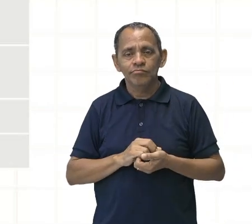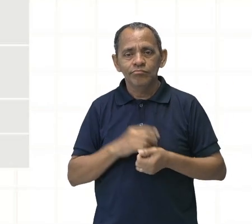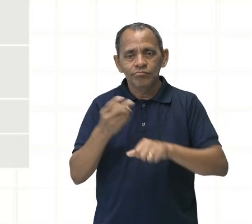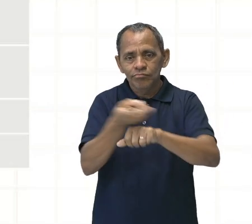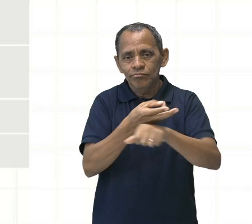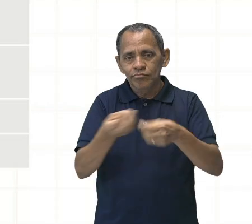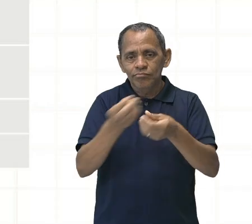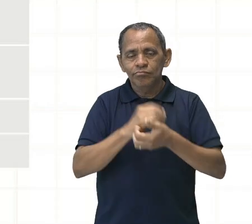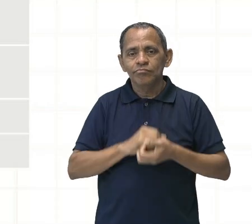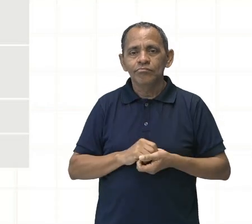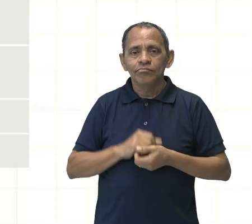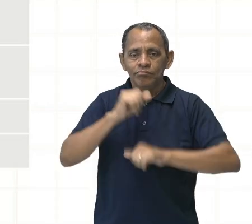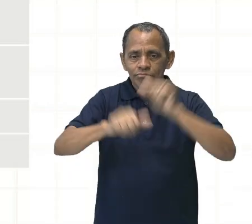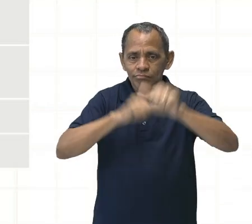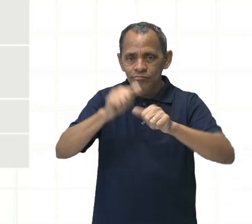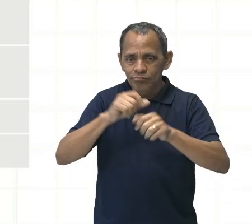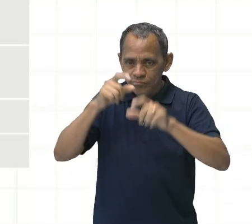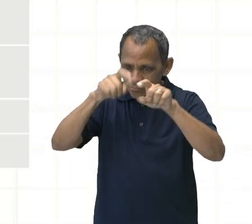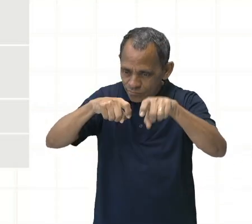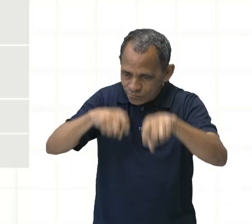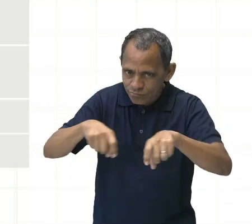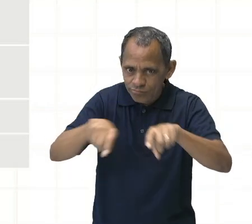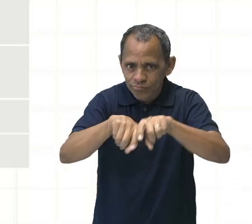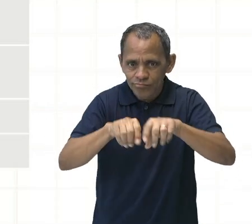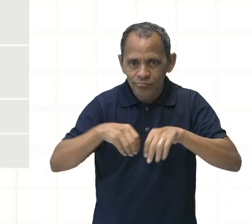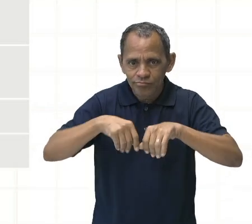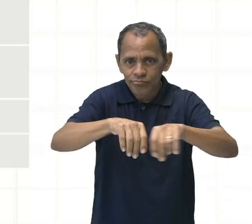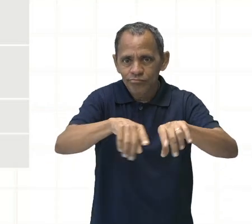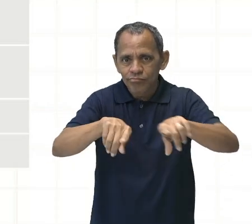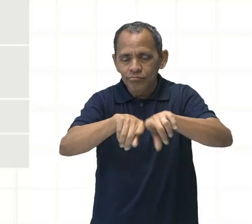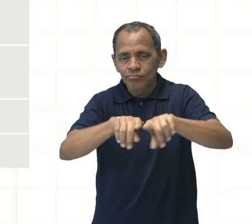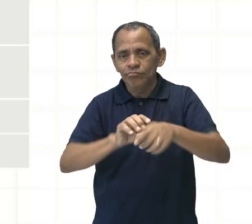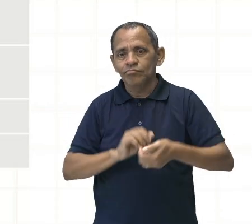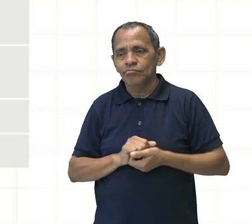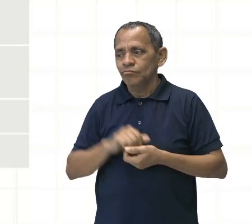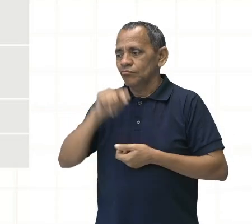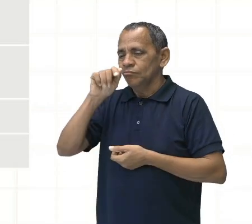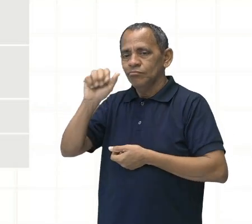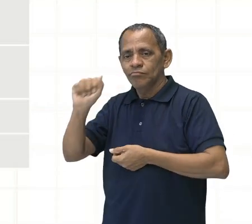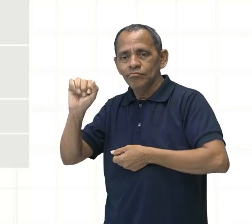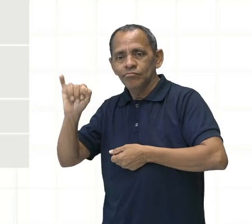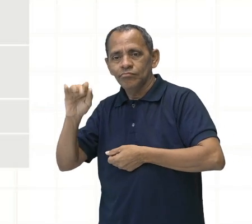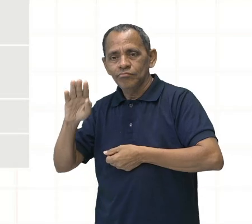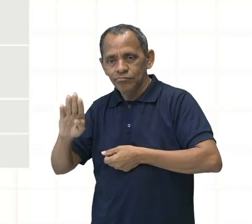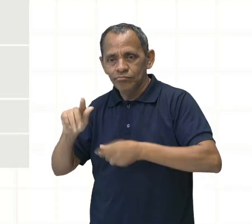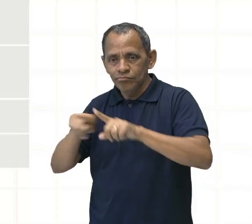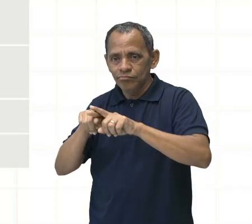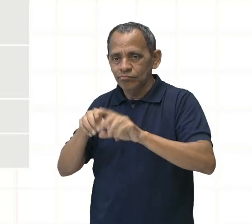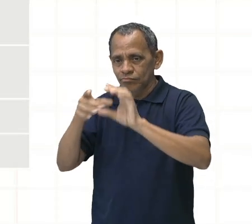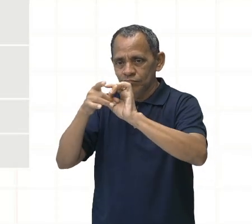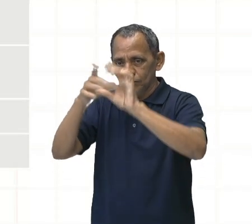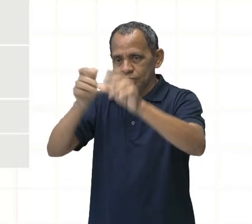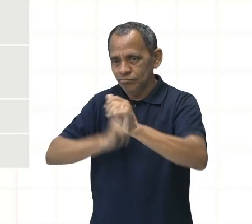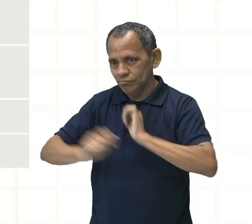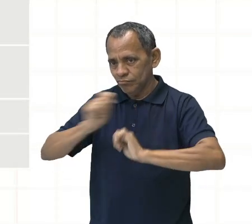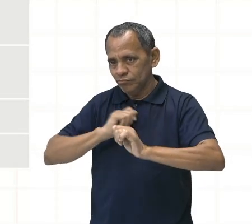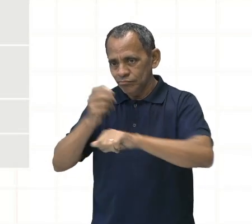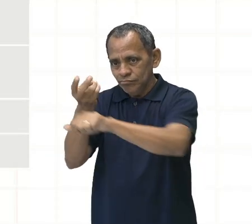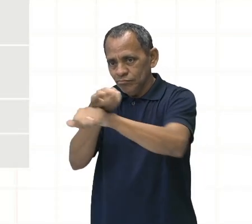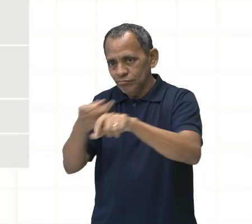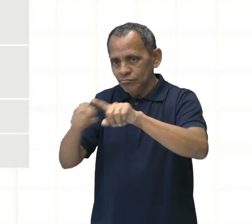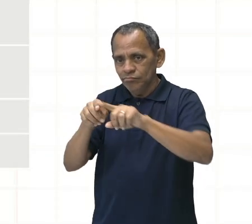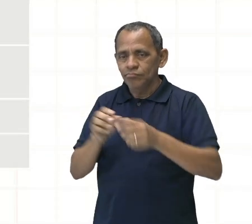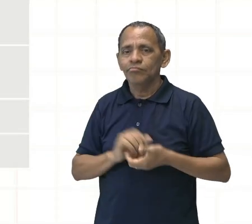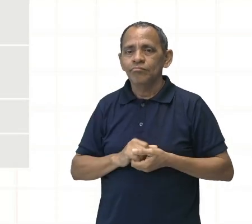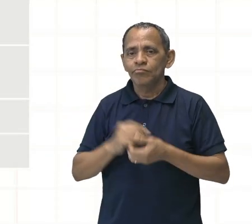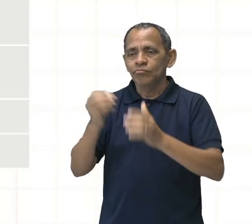a esquerda e também reforma agrária, enquanto a AIB buscava o combate ao liberalismo econômico, bem